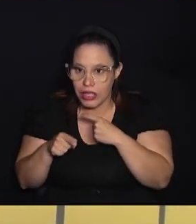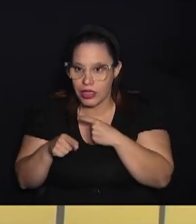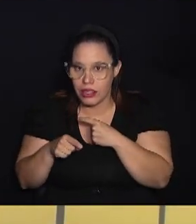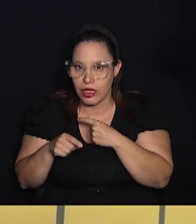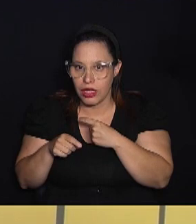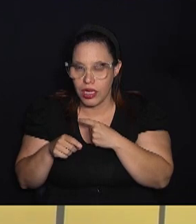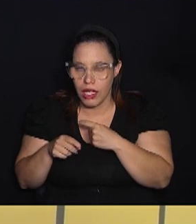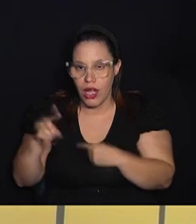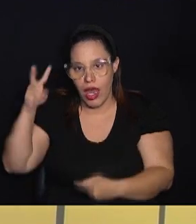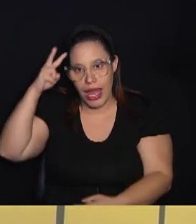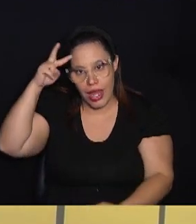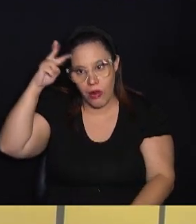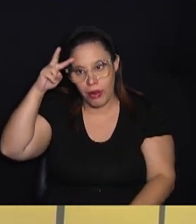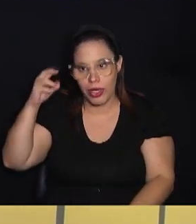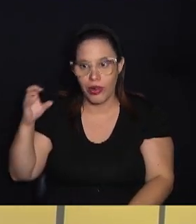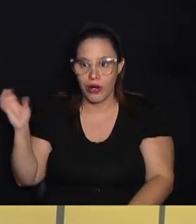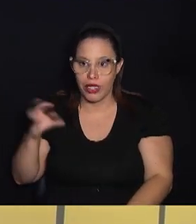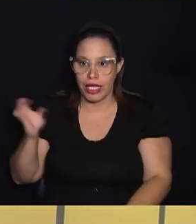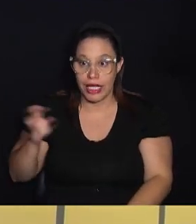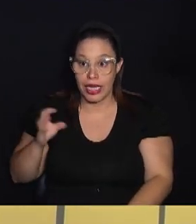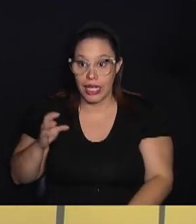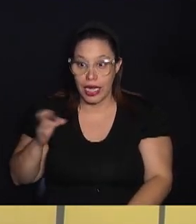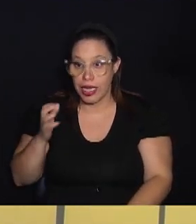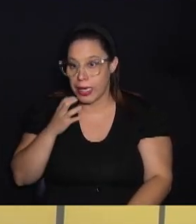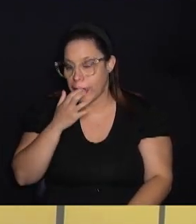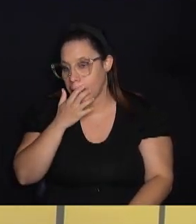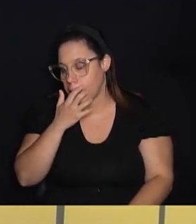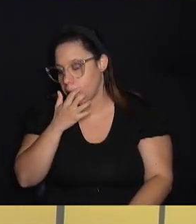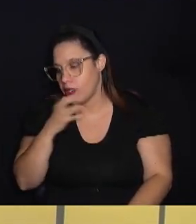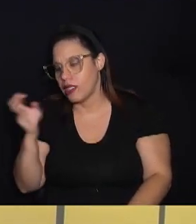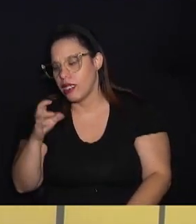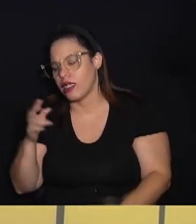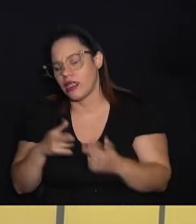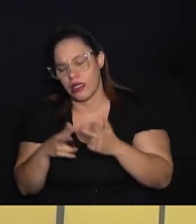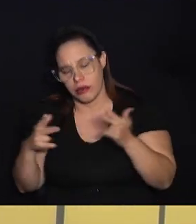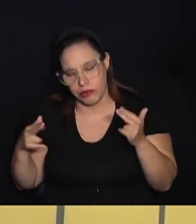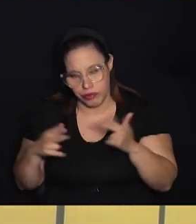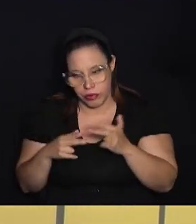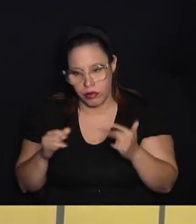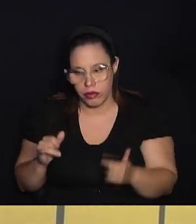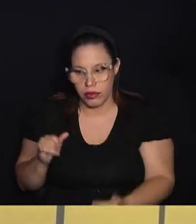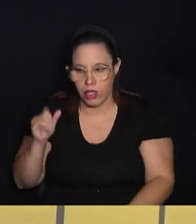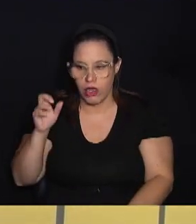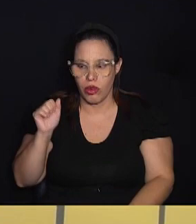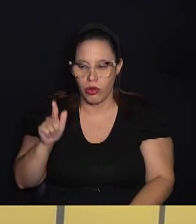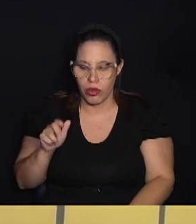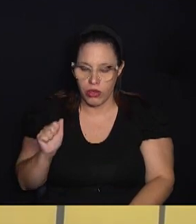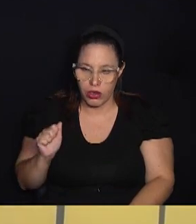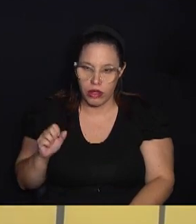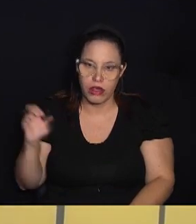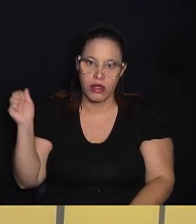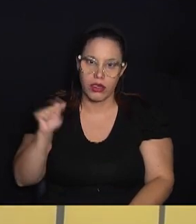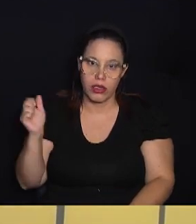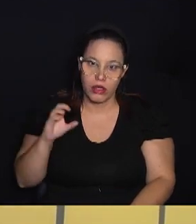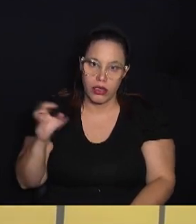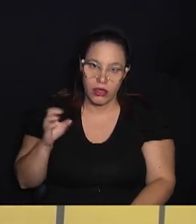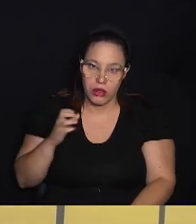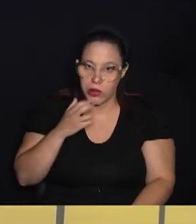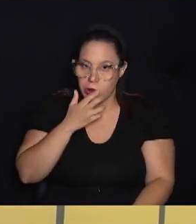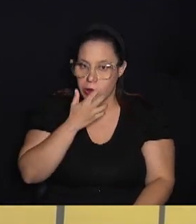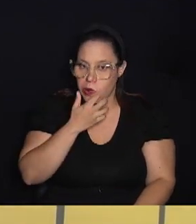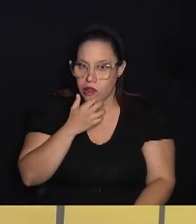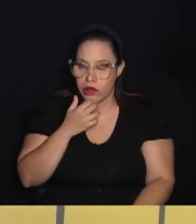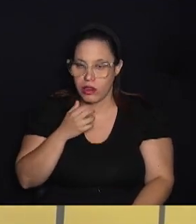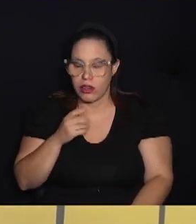ciência Eu acho que a gente pode ver que existem ciências diferentes a yoga é uma ciência Ayurveda que é a medicina